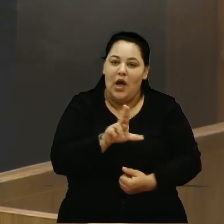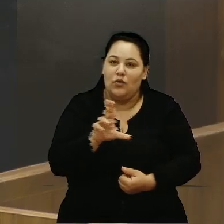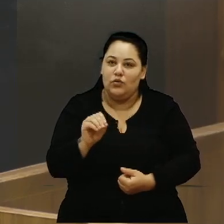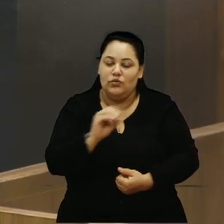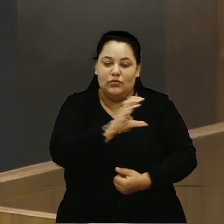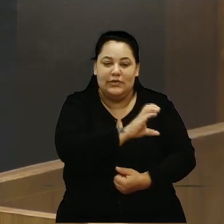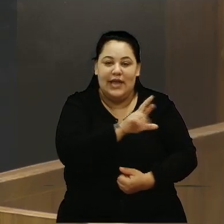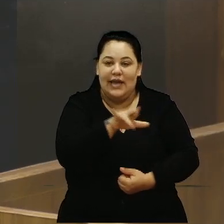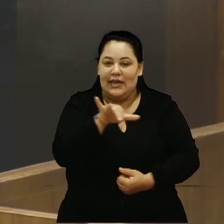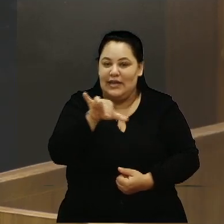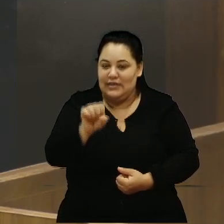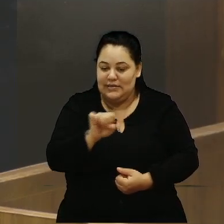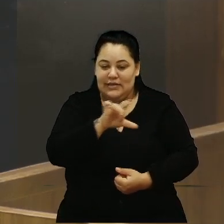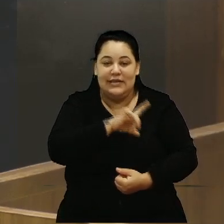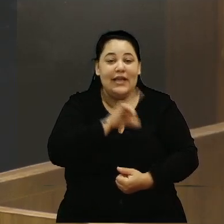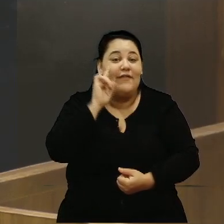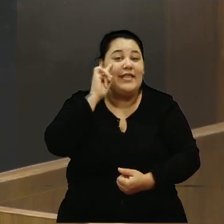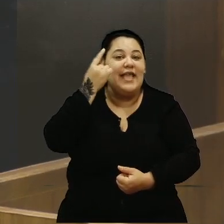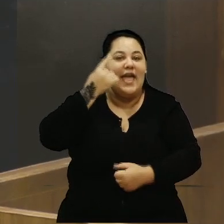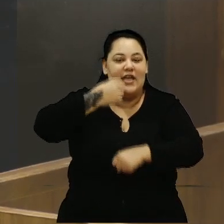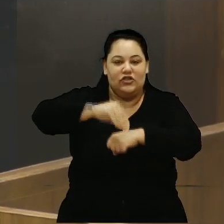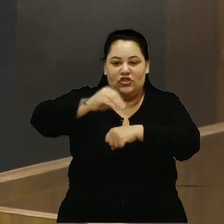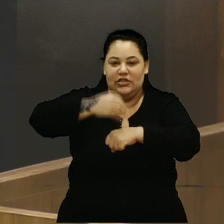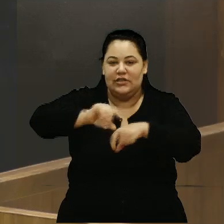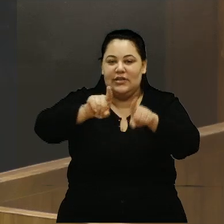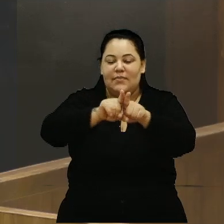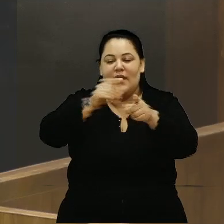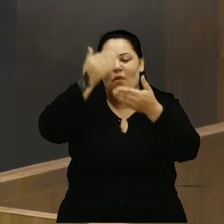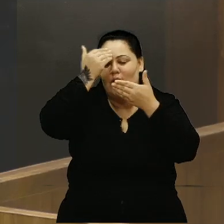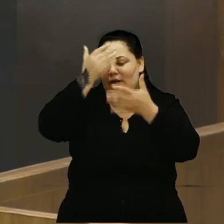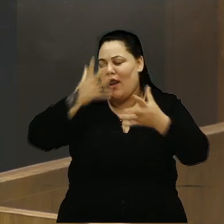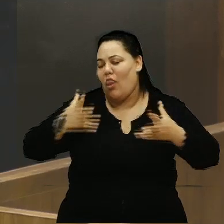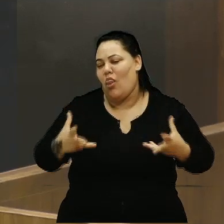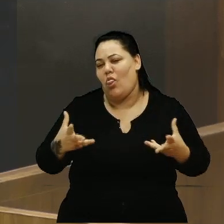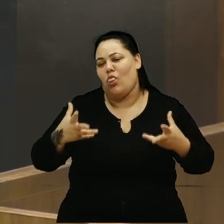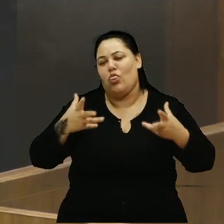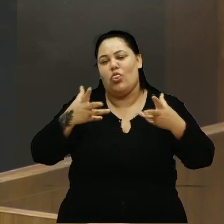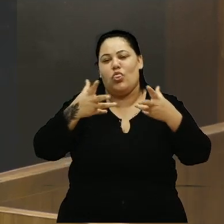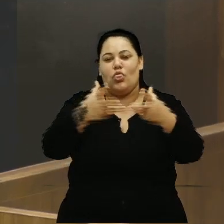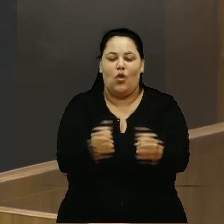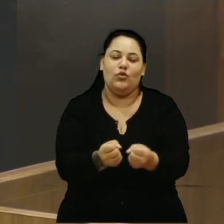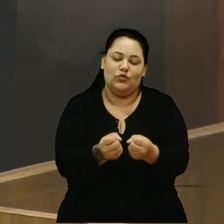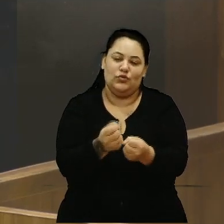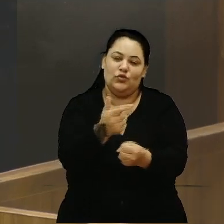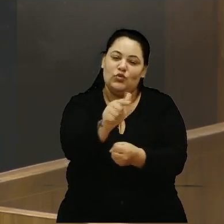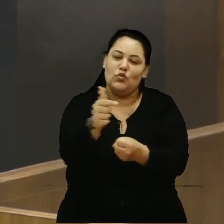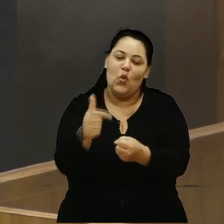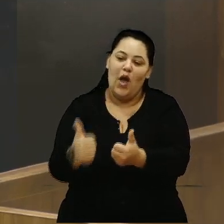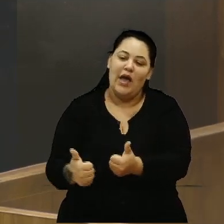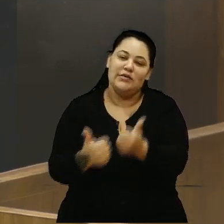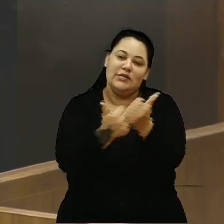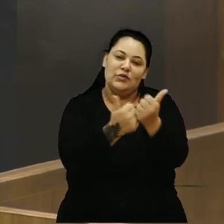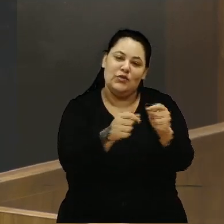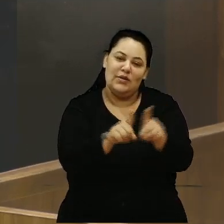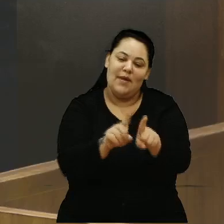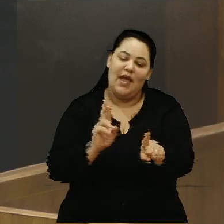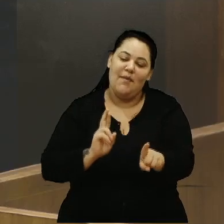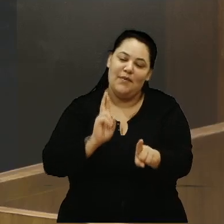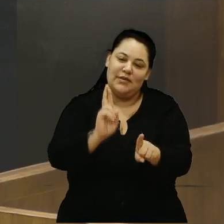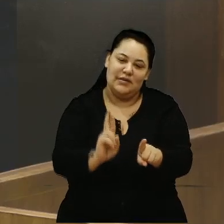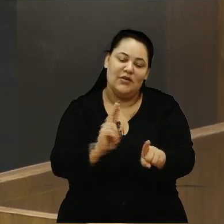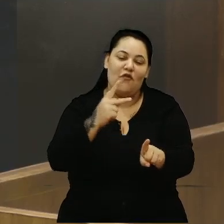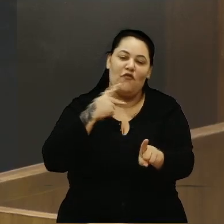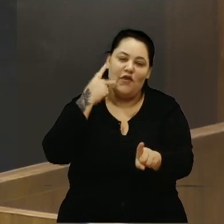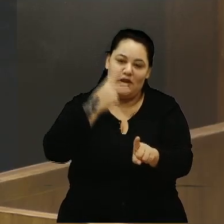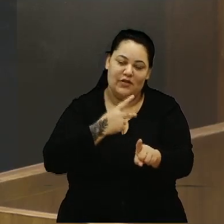contribuíram com ideias ali, sugestões também. Eu agradeço todos os demais assessores, representantes dos parlamentares que